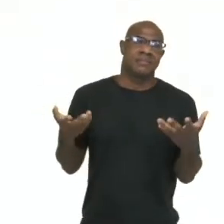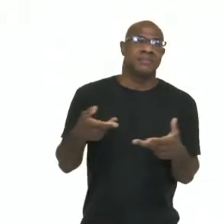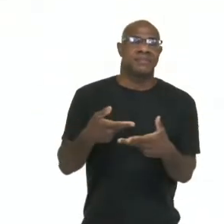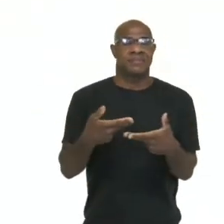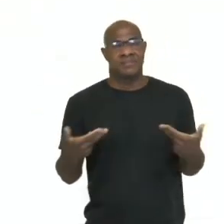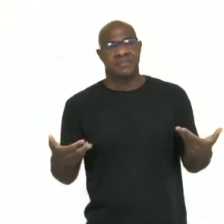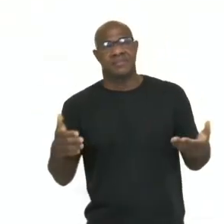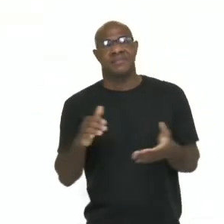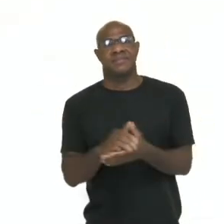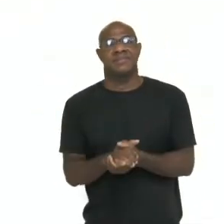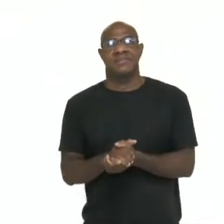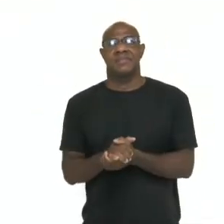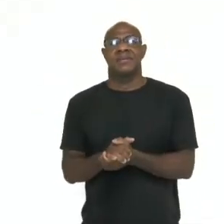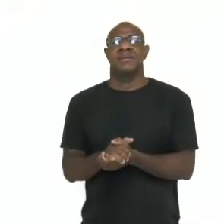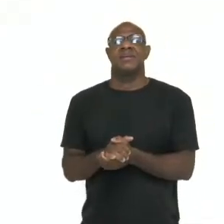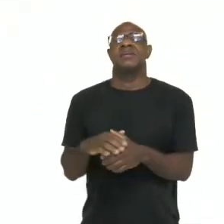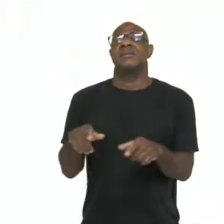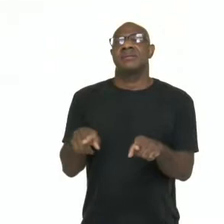Festival de Teatro de